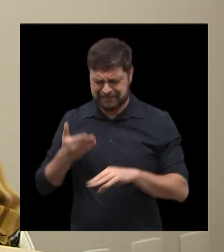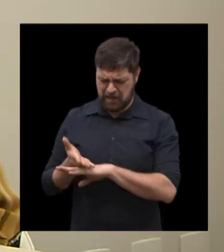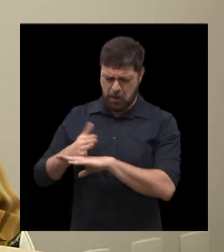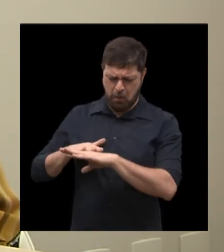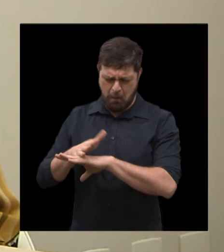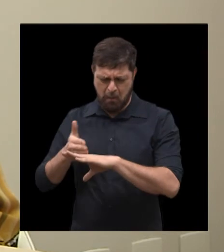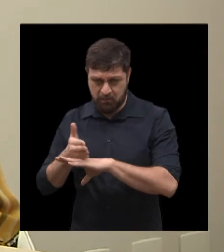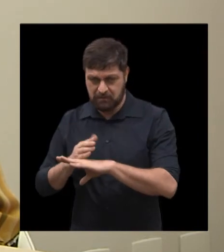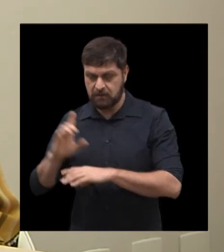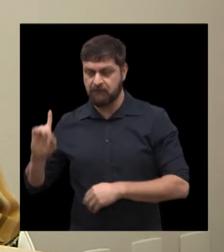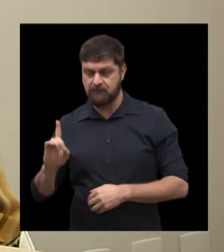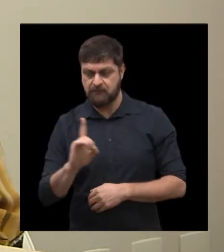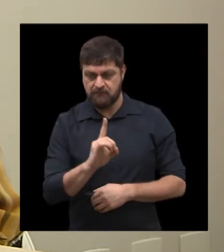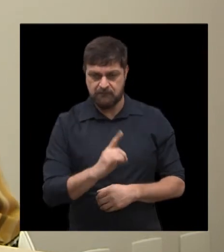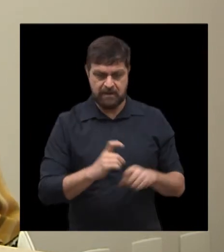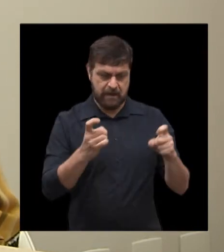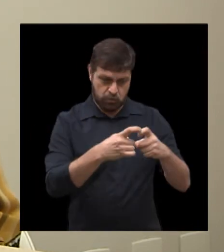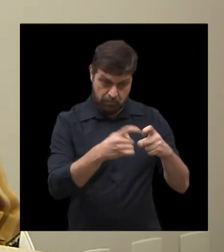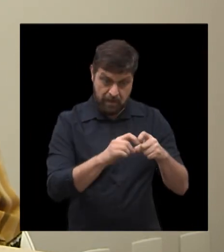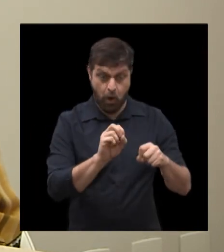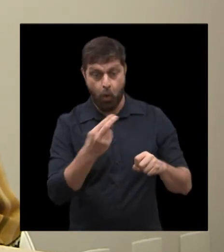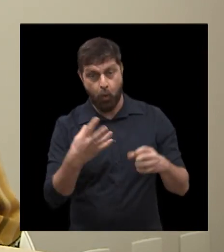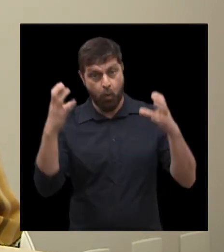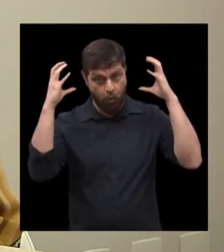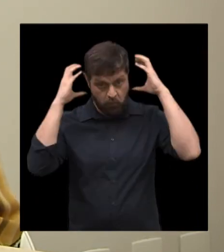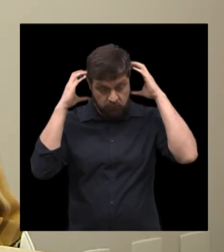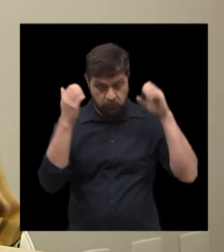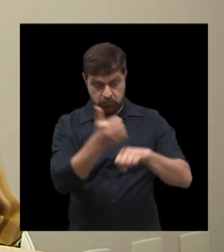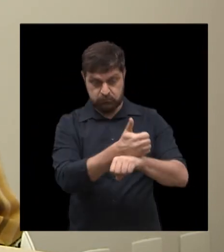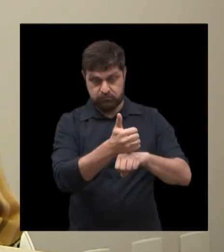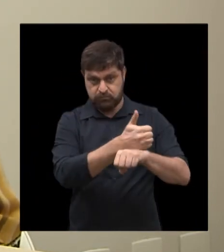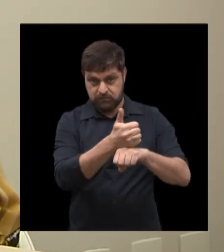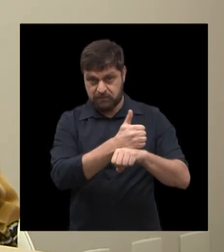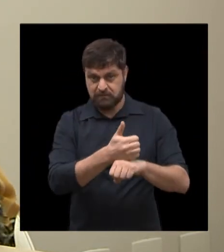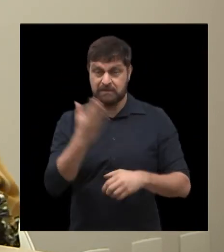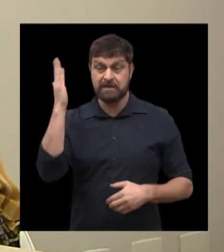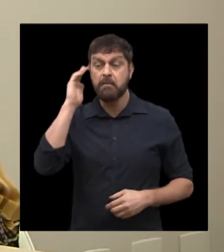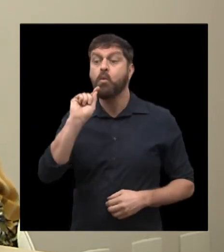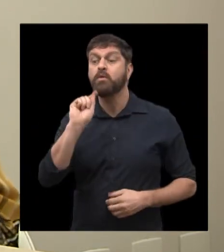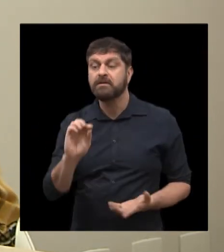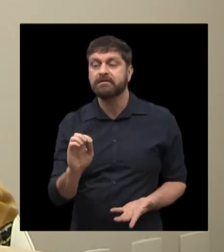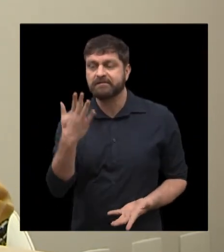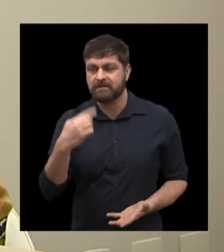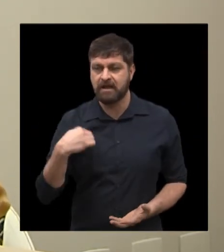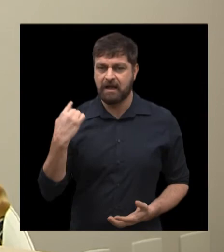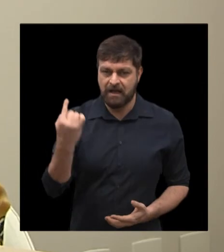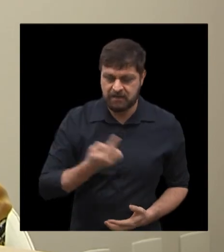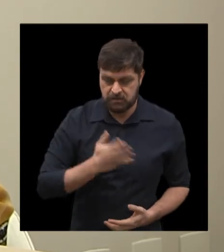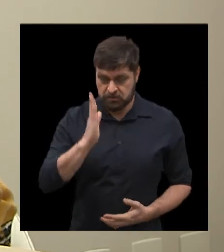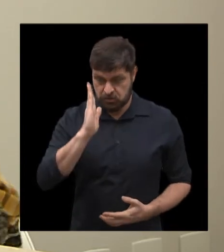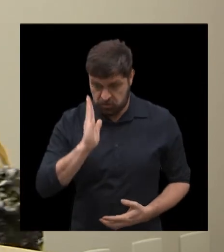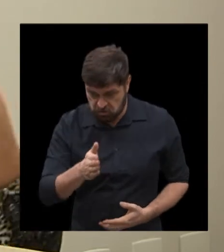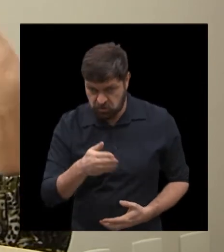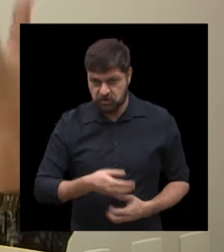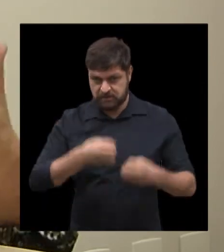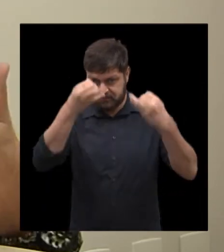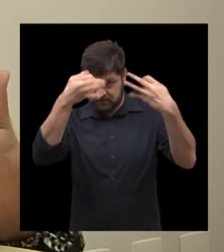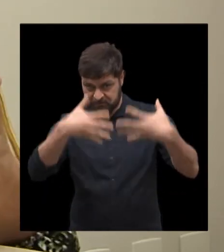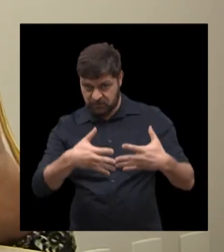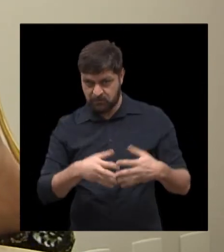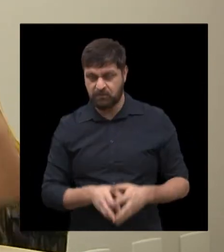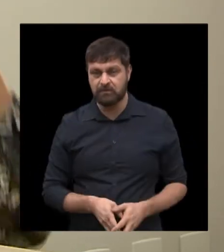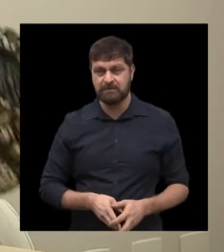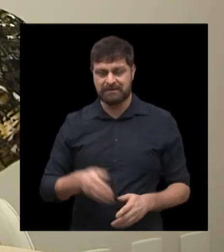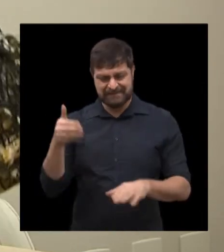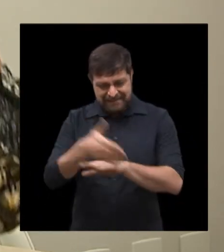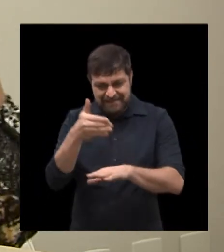uma fonoaudióloga ou um fonoaudiólogo para ver o que está acontecendo. Porque a gente vê, como a gente já tinha comentado, uma vez por